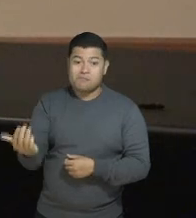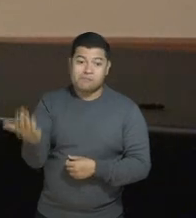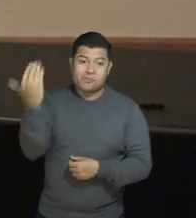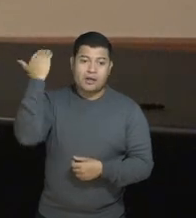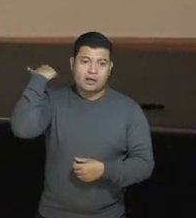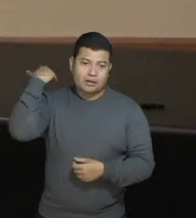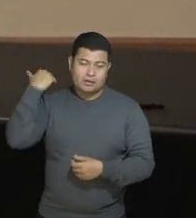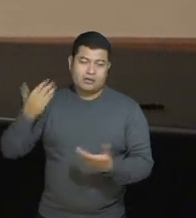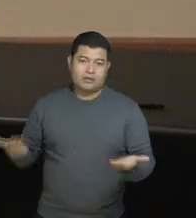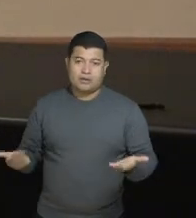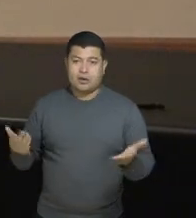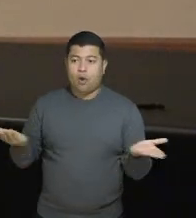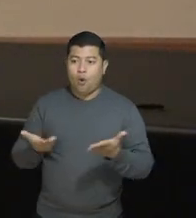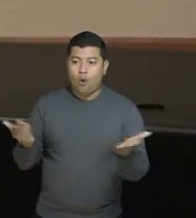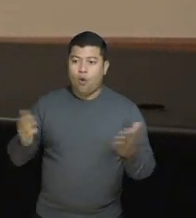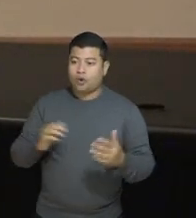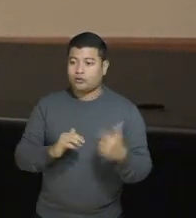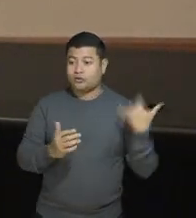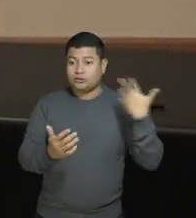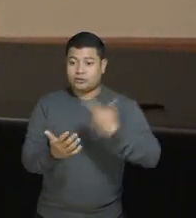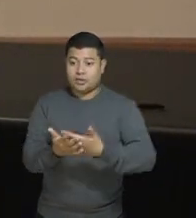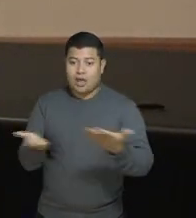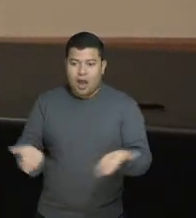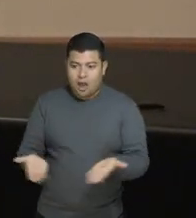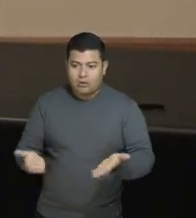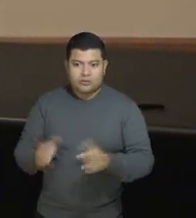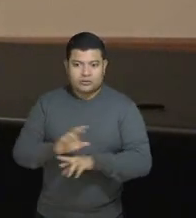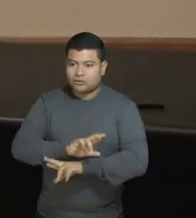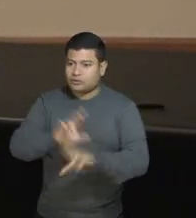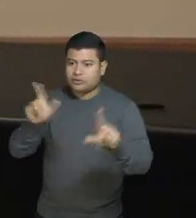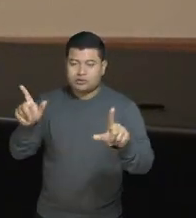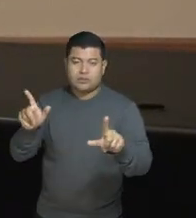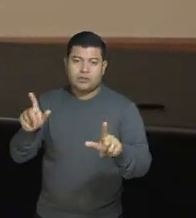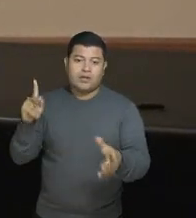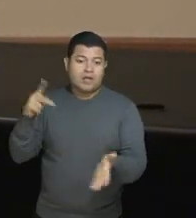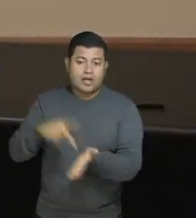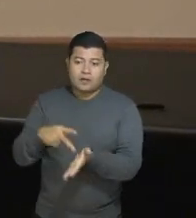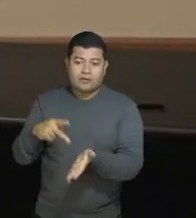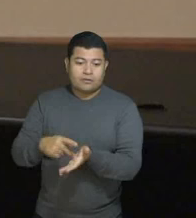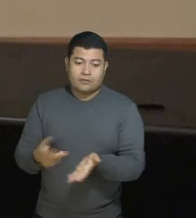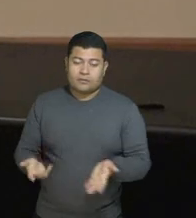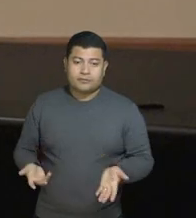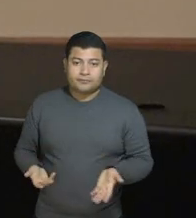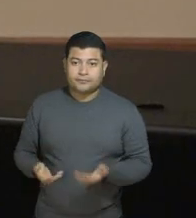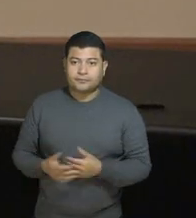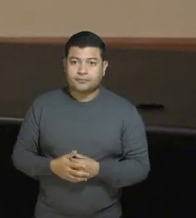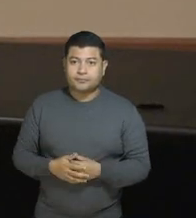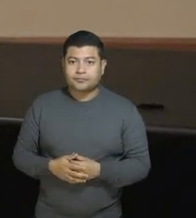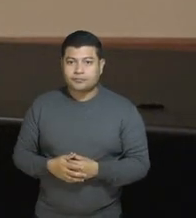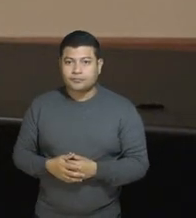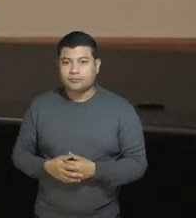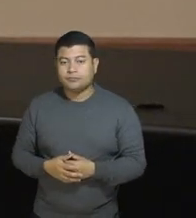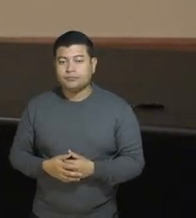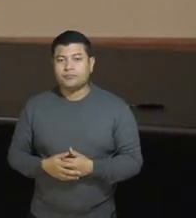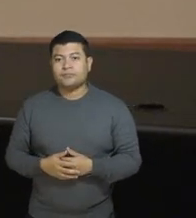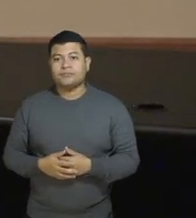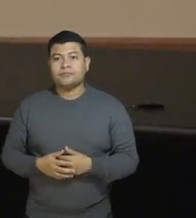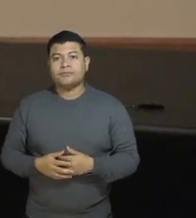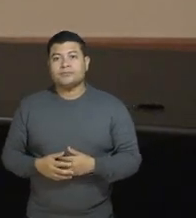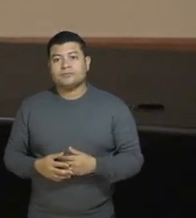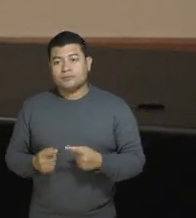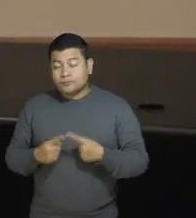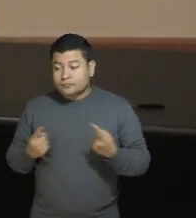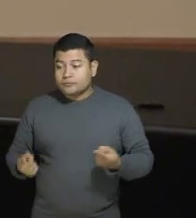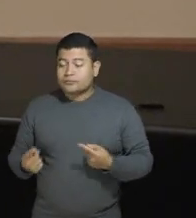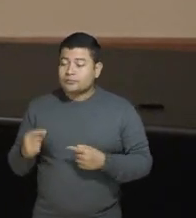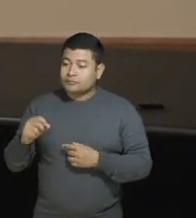realidade de hoje é muito diferente da realidade que a gente tinha há quase 20 anos atrás. Né? Então, sim, a gente